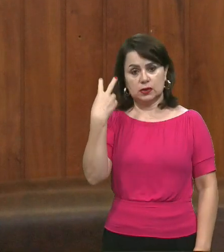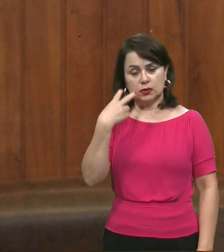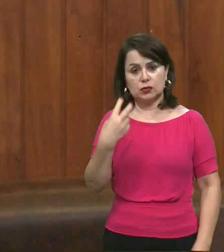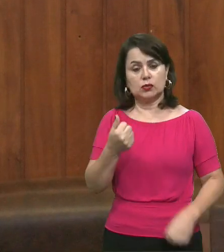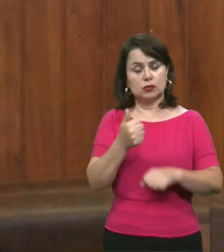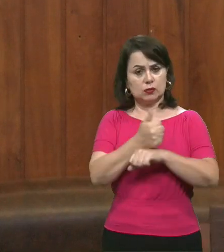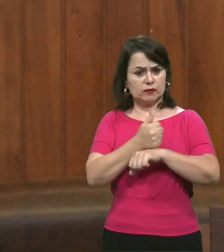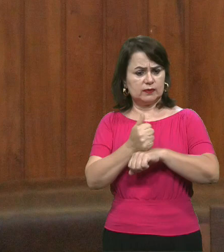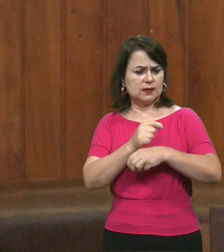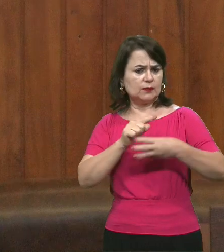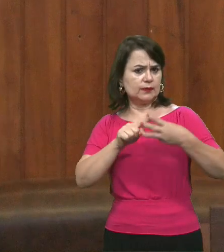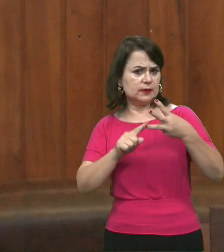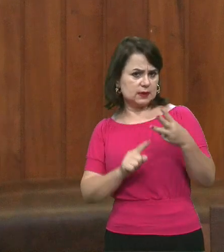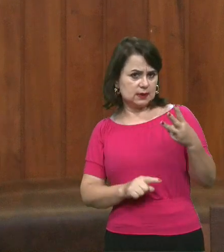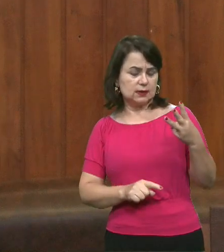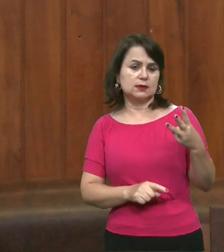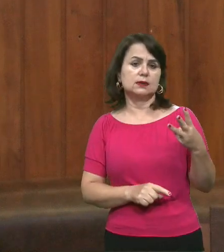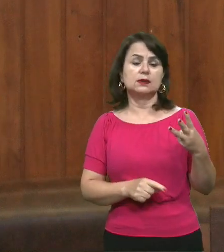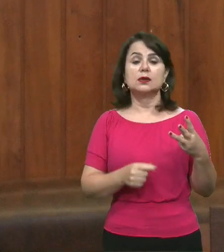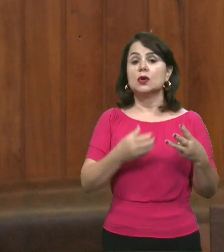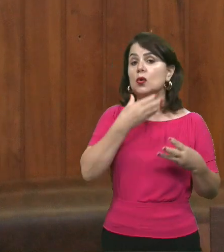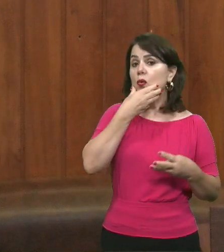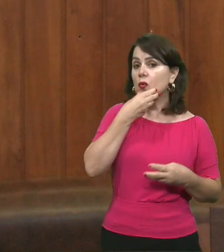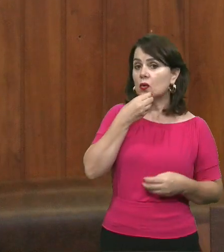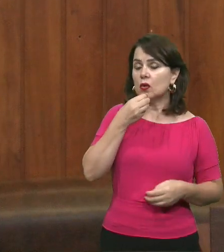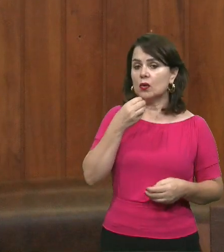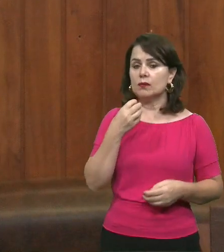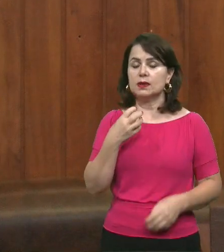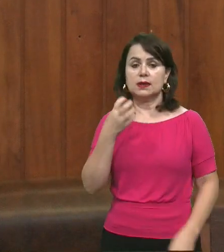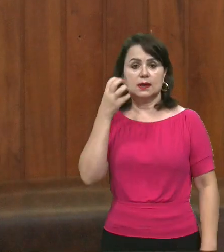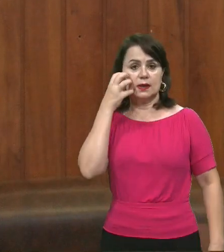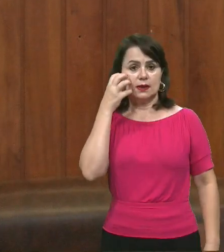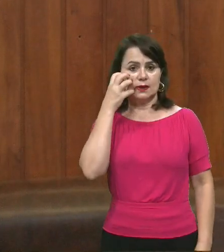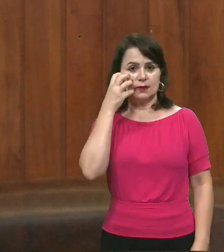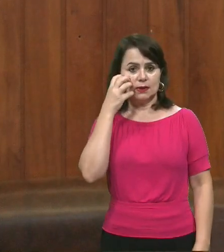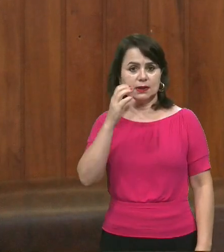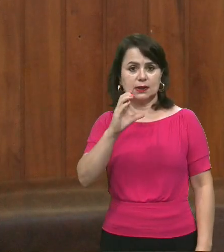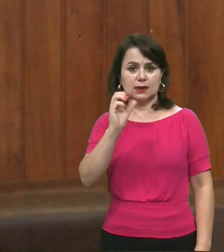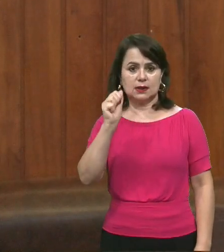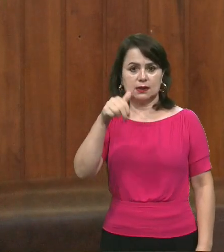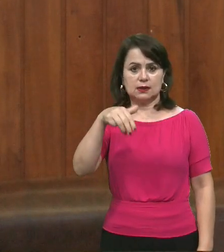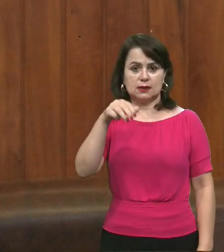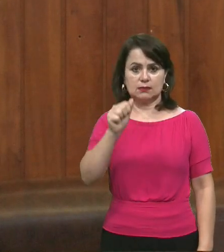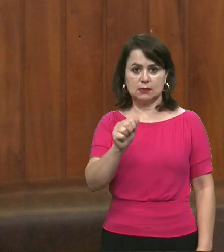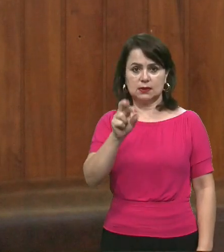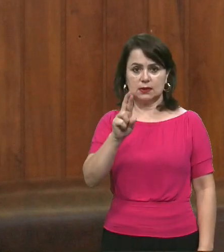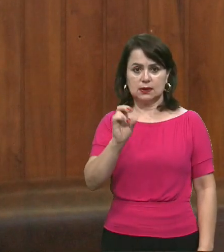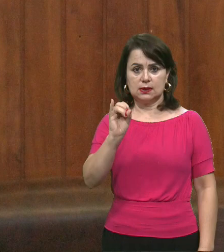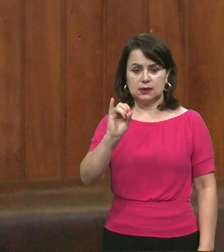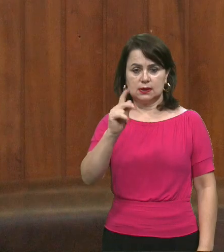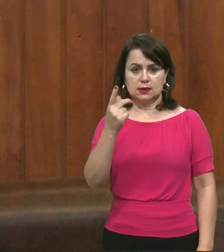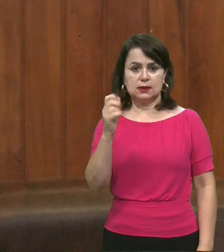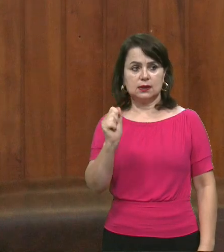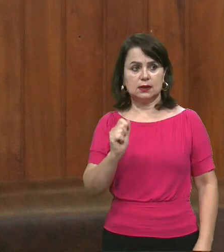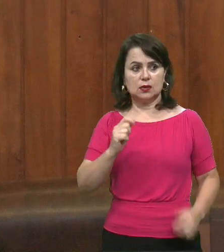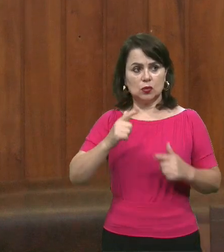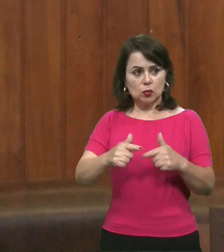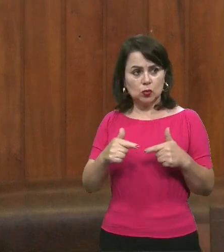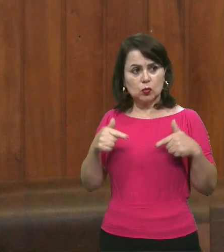vida pública. Prazer tê-lo aqui, Camarinha, prazer tê-lo aqui, nessa luta que nós estamos aí, sempre, né,